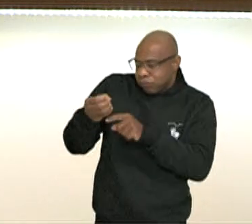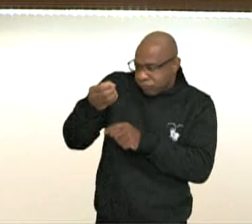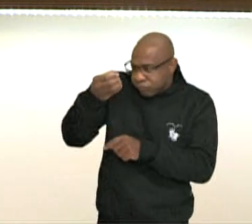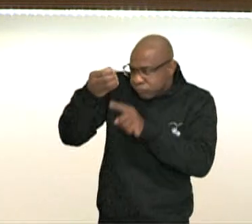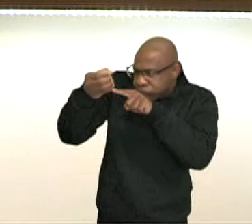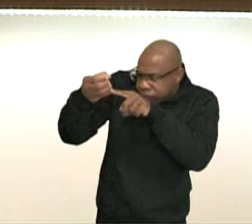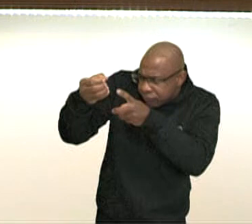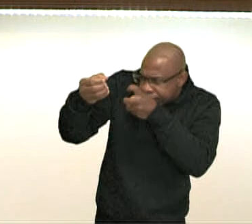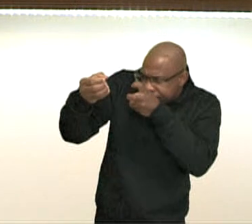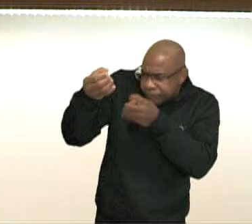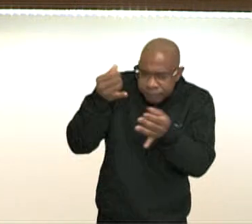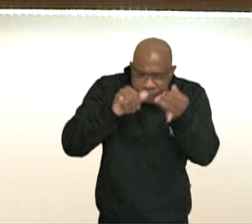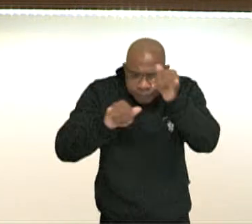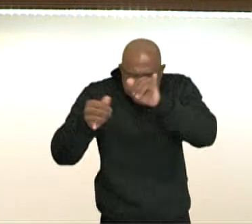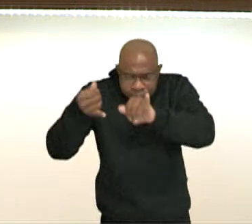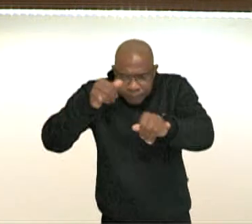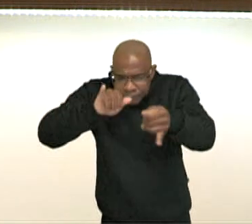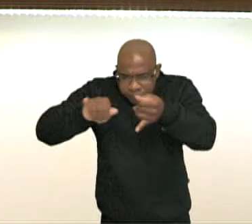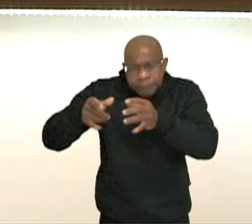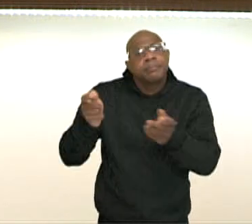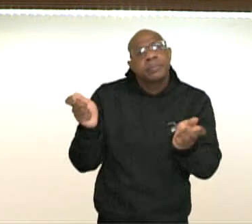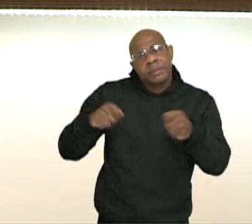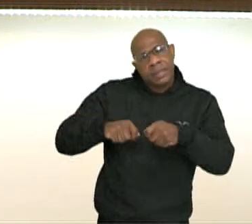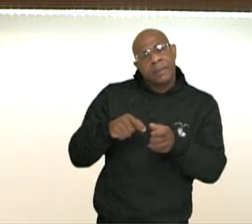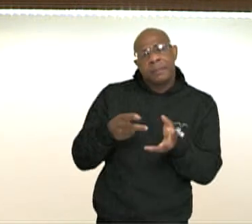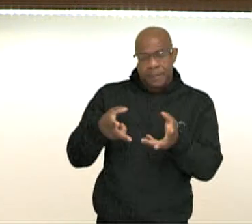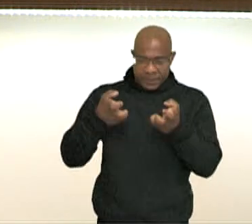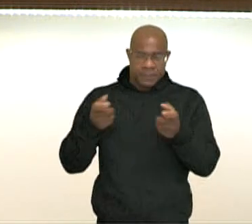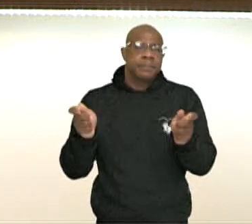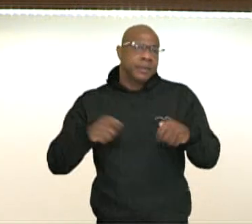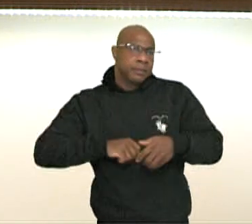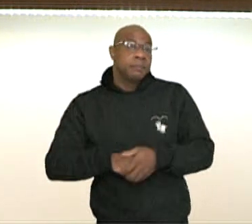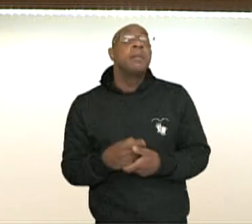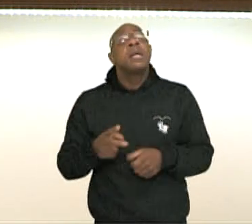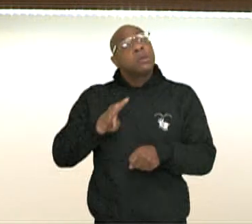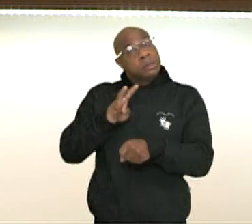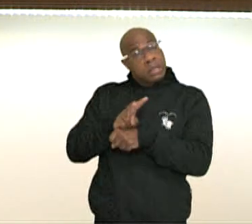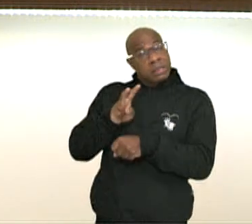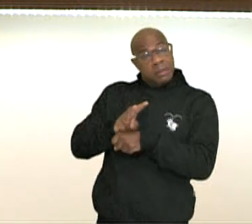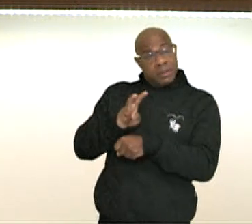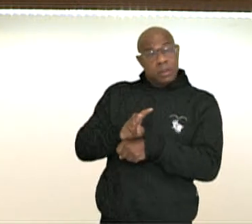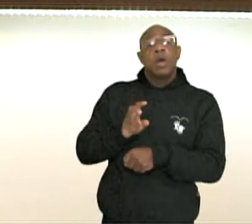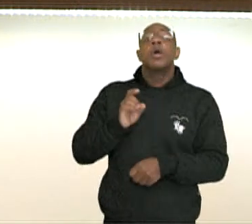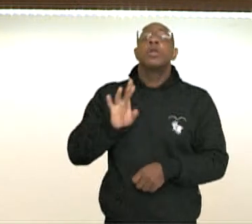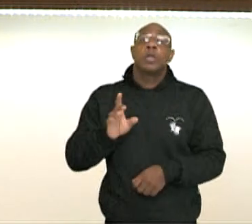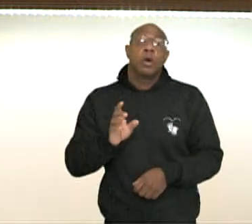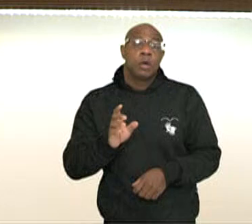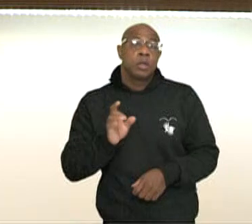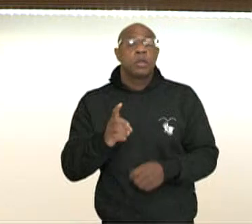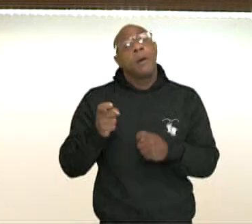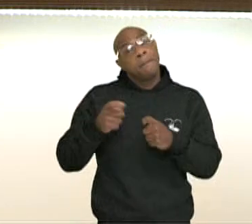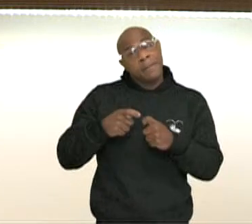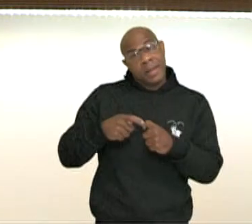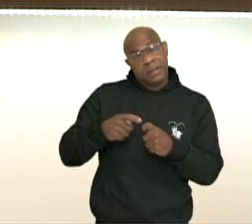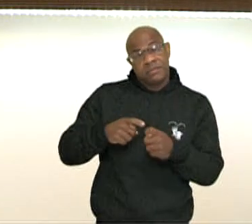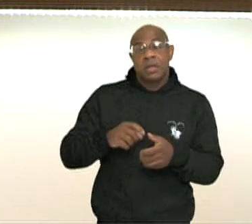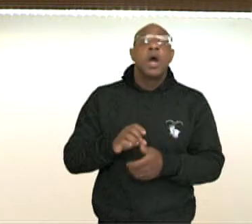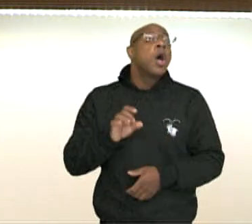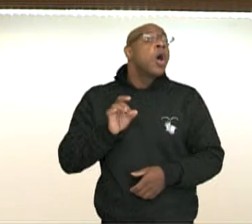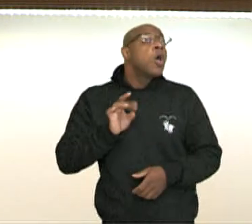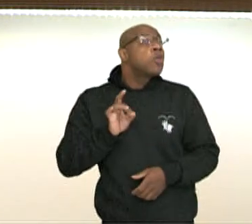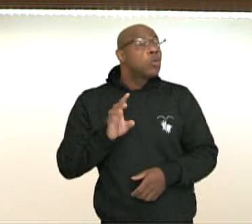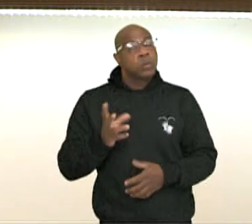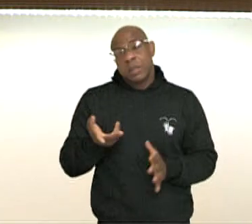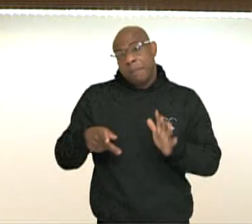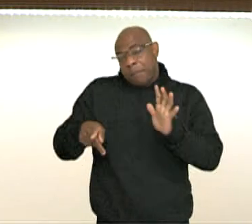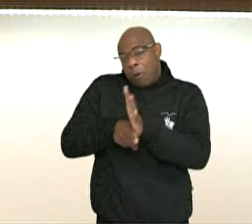estar desenvolvendo, desencadeando ali essa doença ascaridíase. E o tratamento somente com o médico. Nunca a gente deve se tratar por